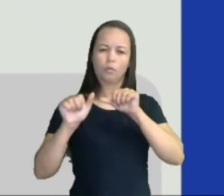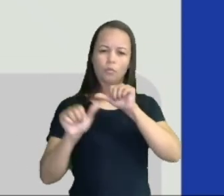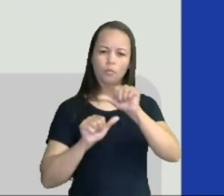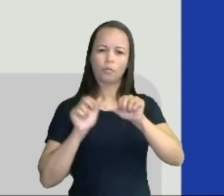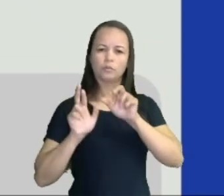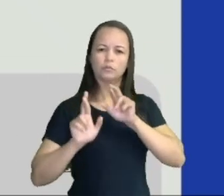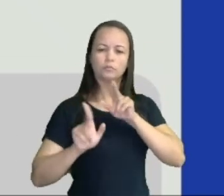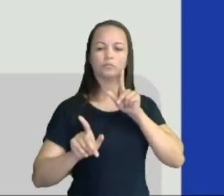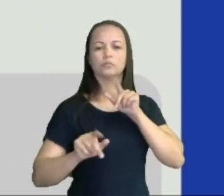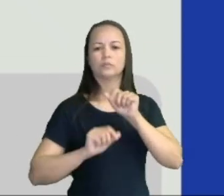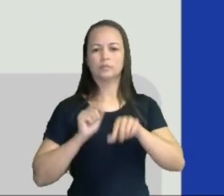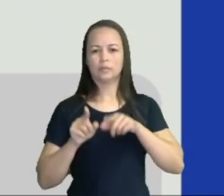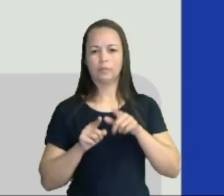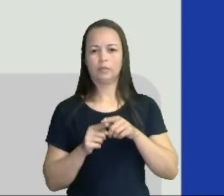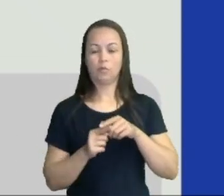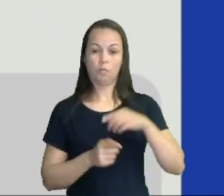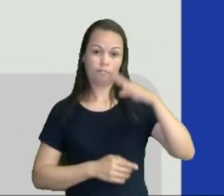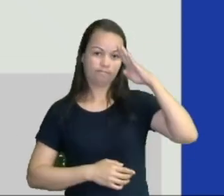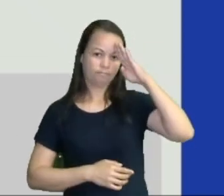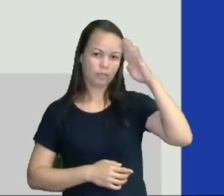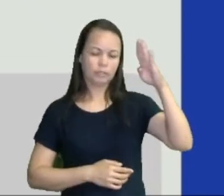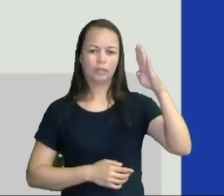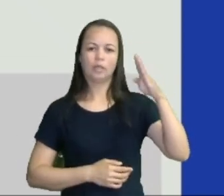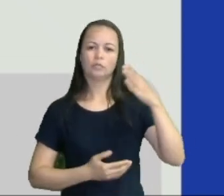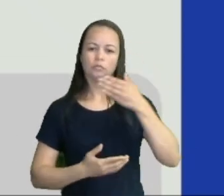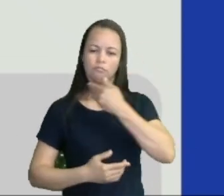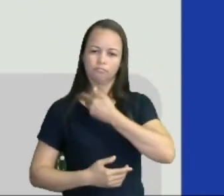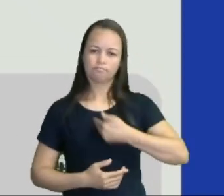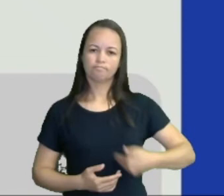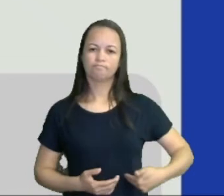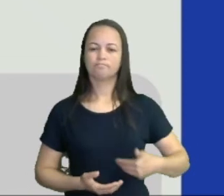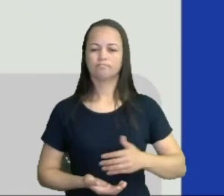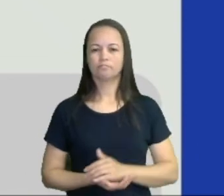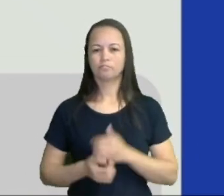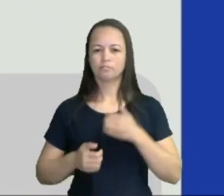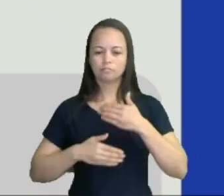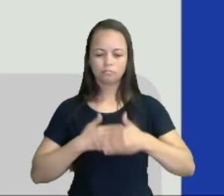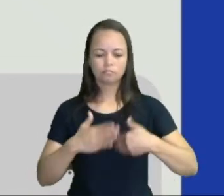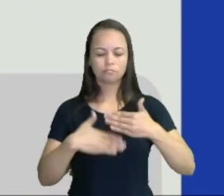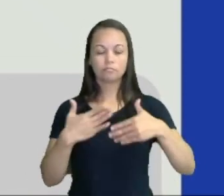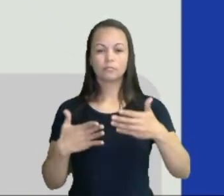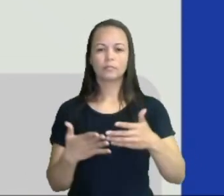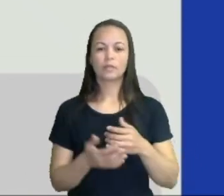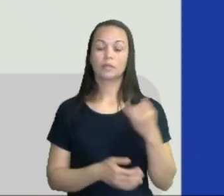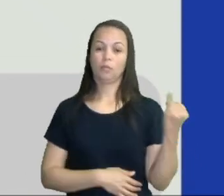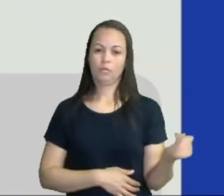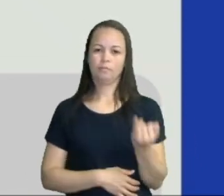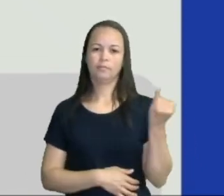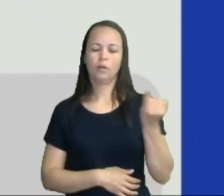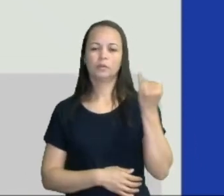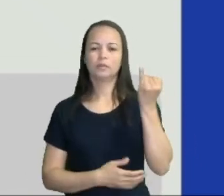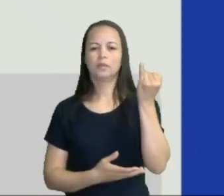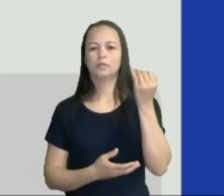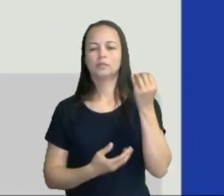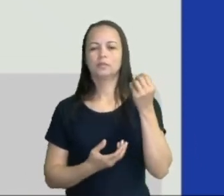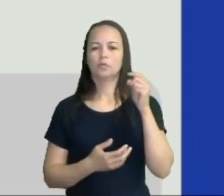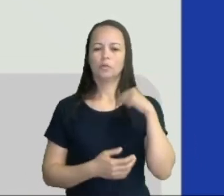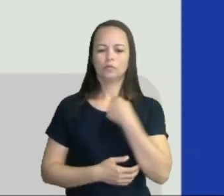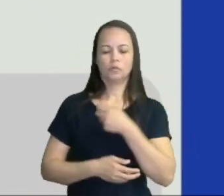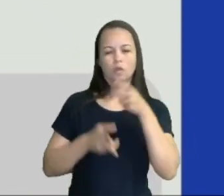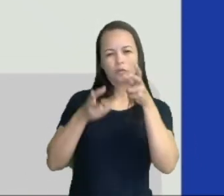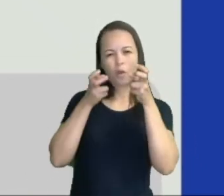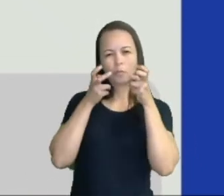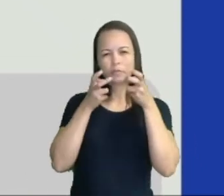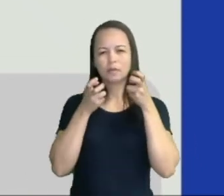poder militar durante esse governo. Então, é importante quando a gente observa uma